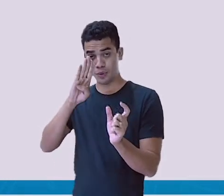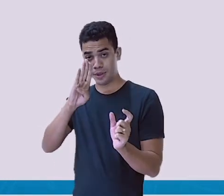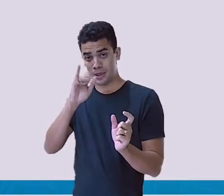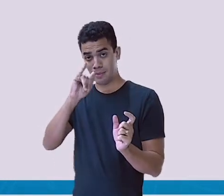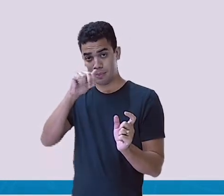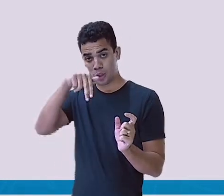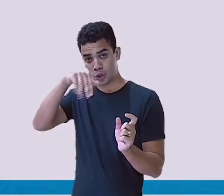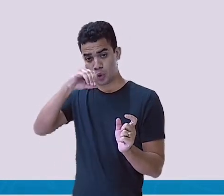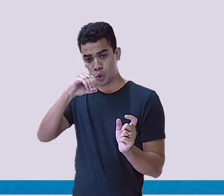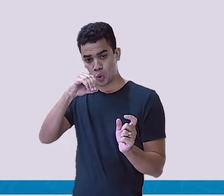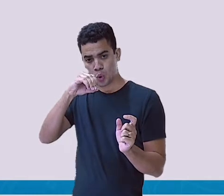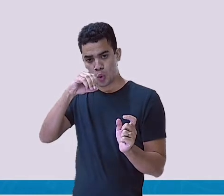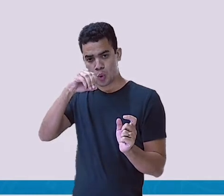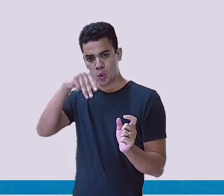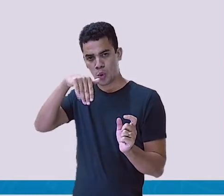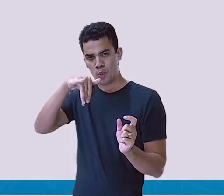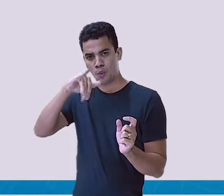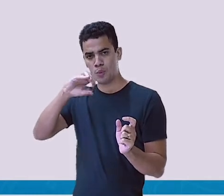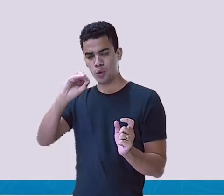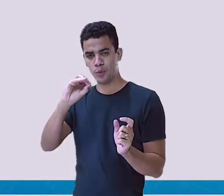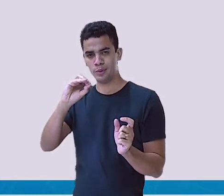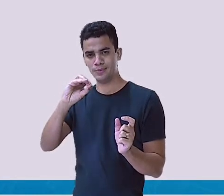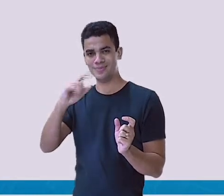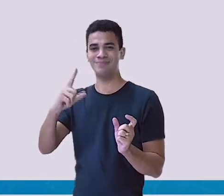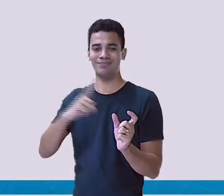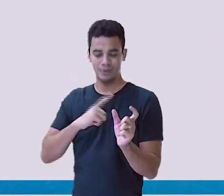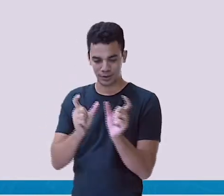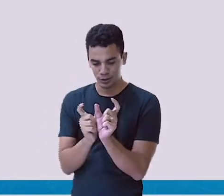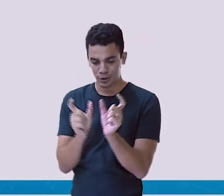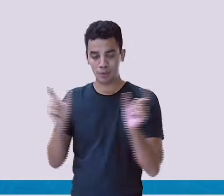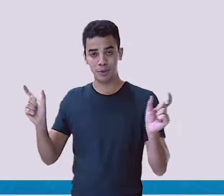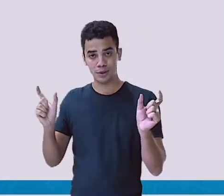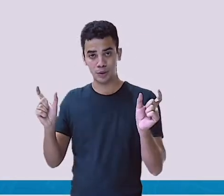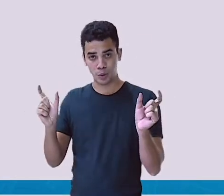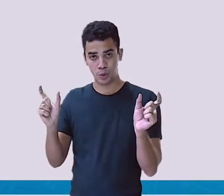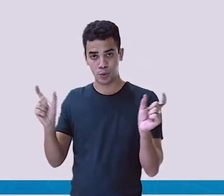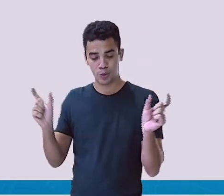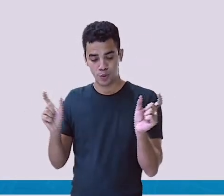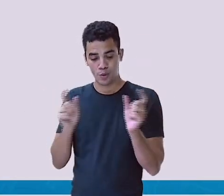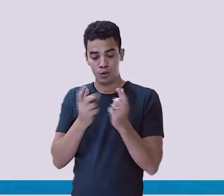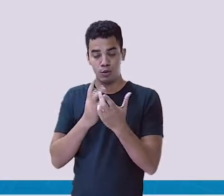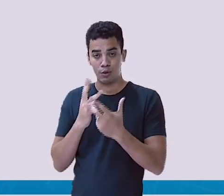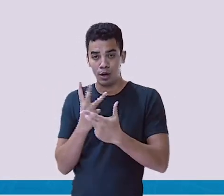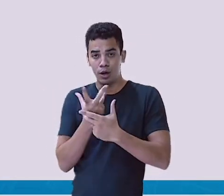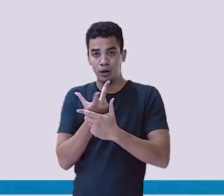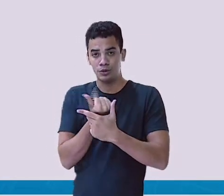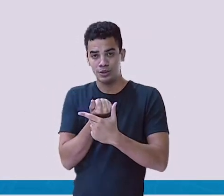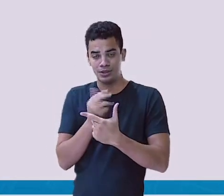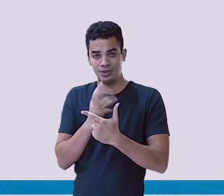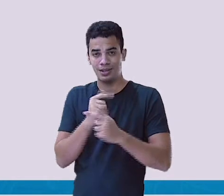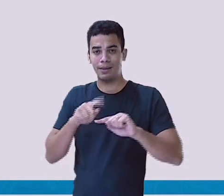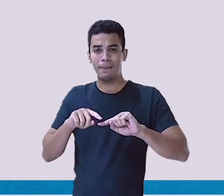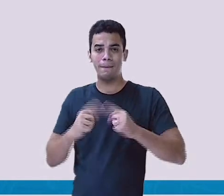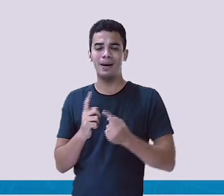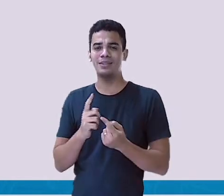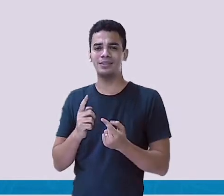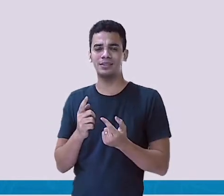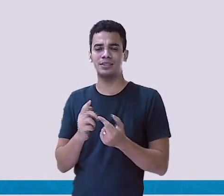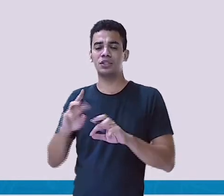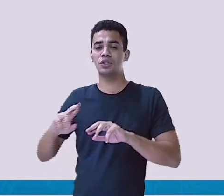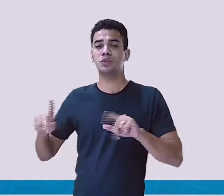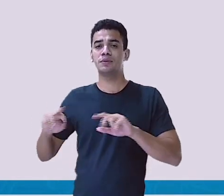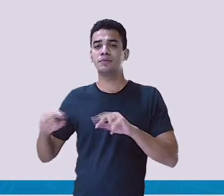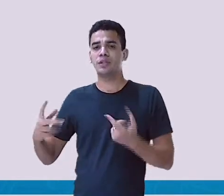uma expressão algébrica, mas não é monômio. Então, o que é monômio? É uma expressão algébrica onde eu